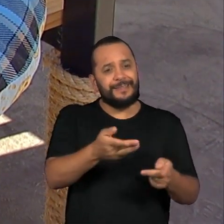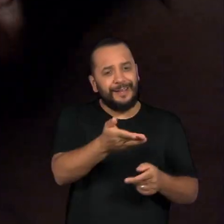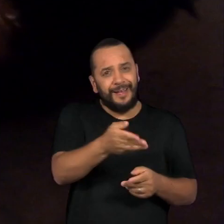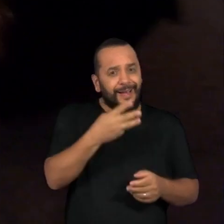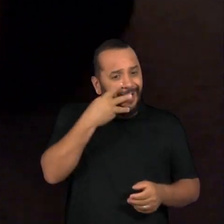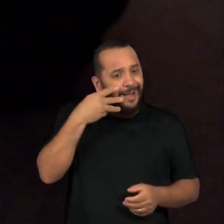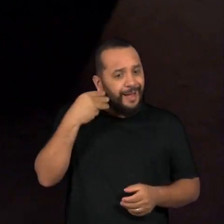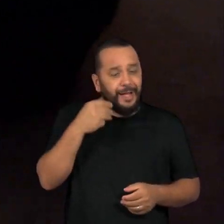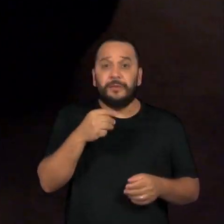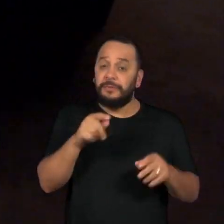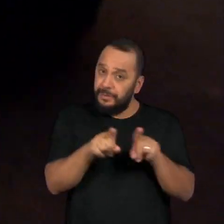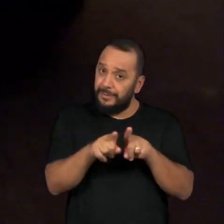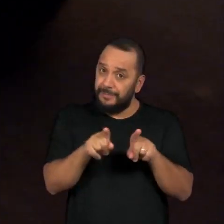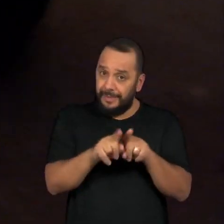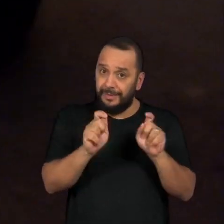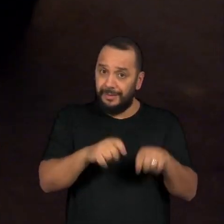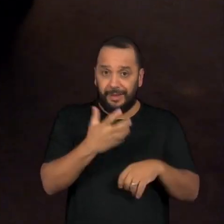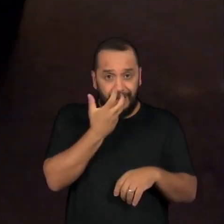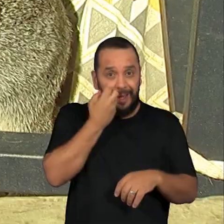adoção.